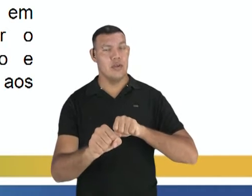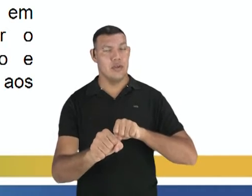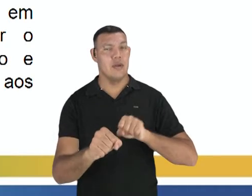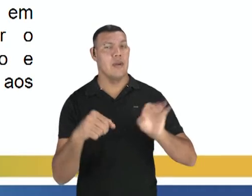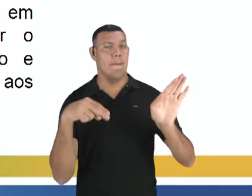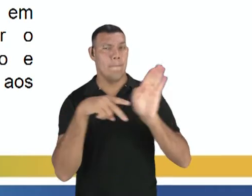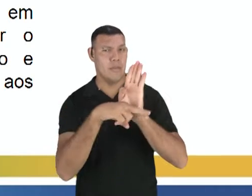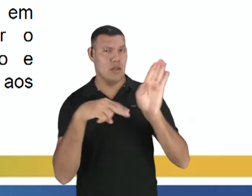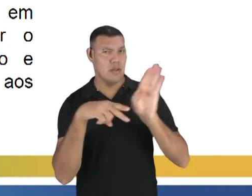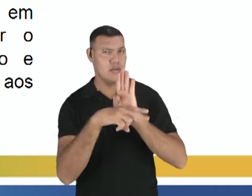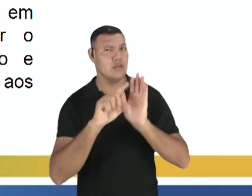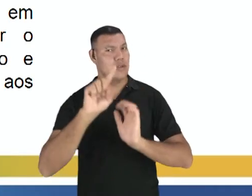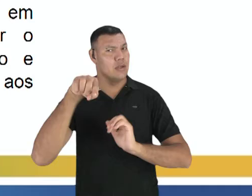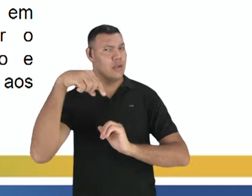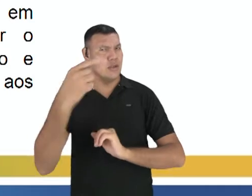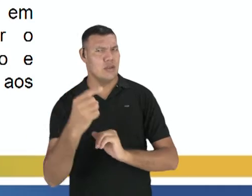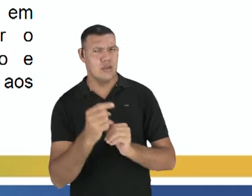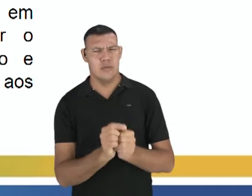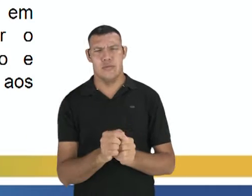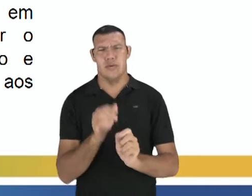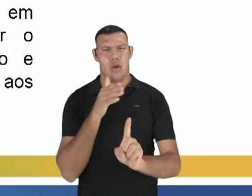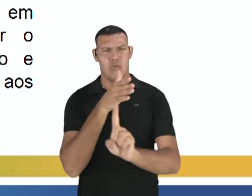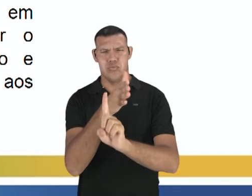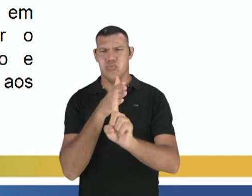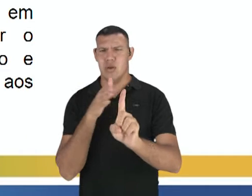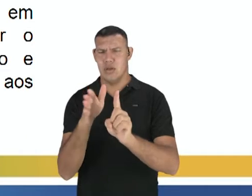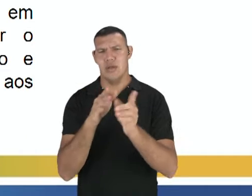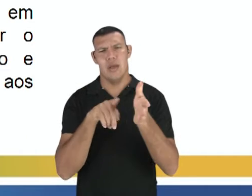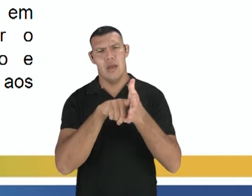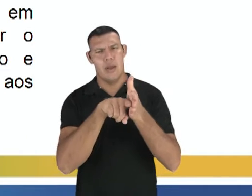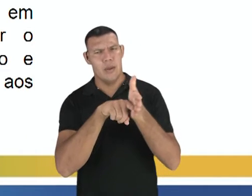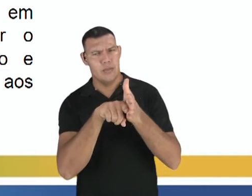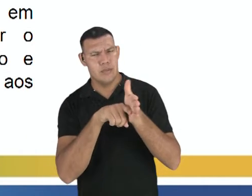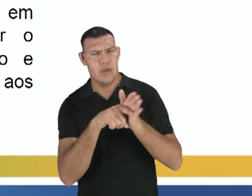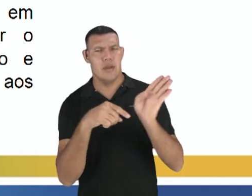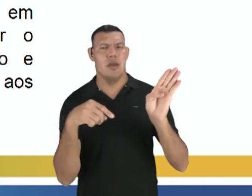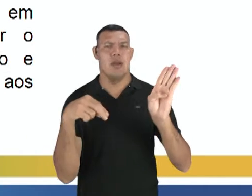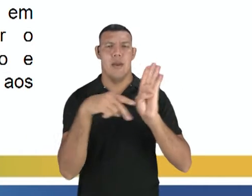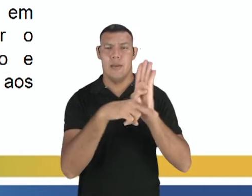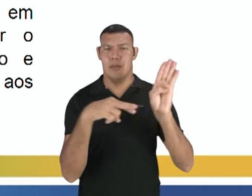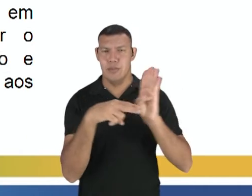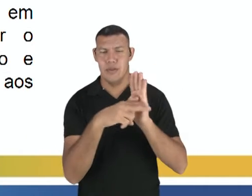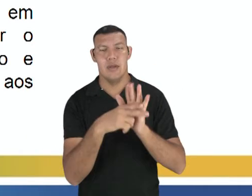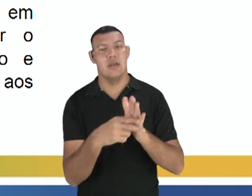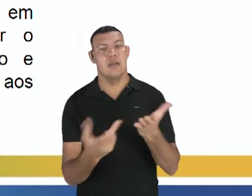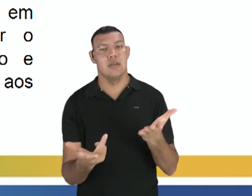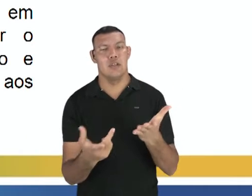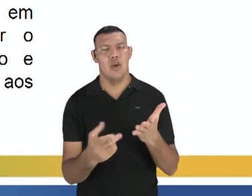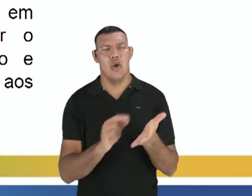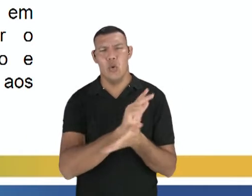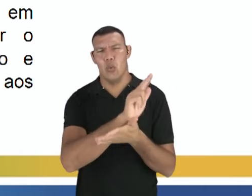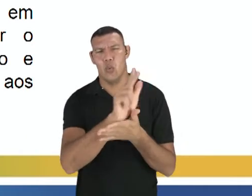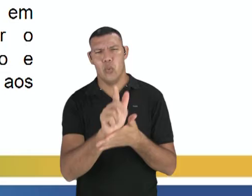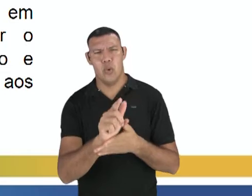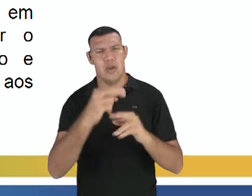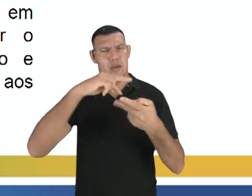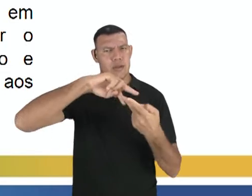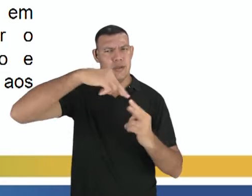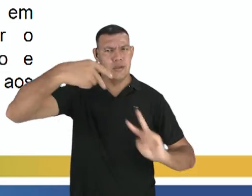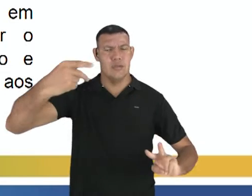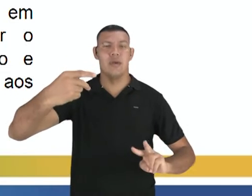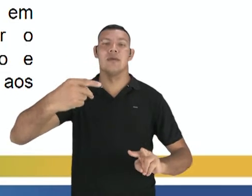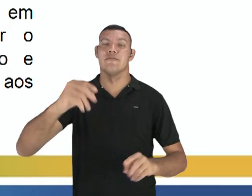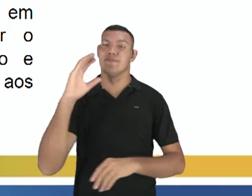ela pode depois seguir diversas áreas, como biotecnologia, microbiologia, genética. Então, ela pode ser